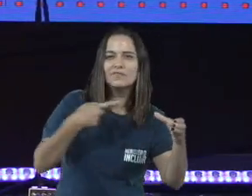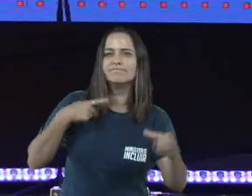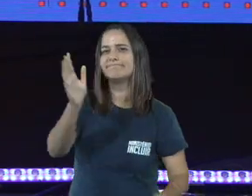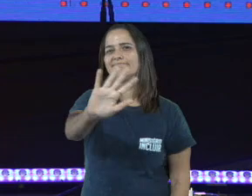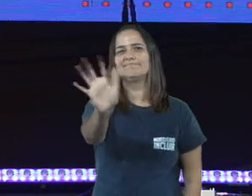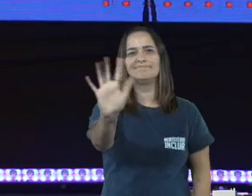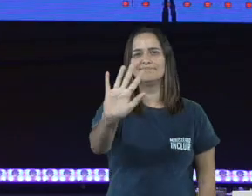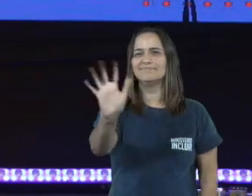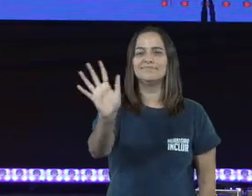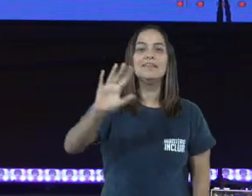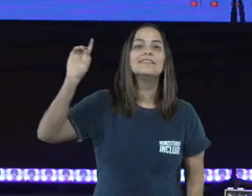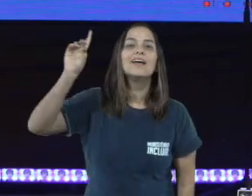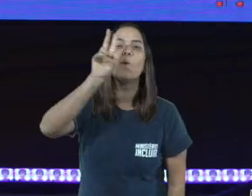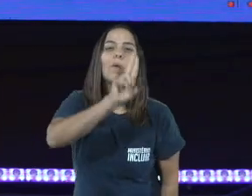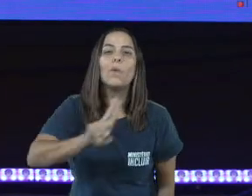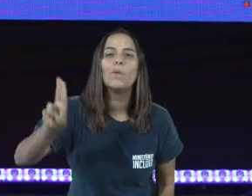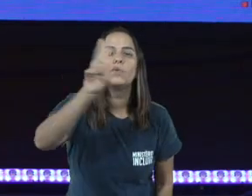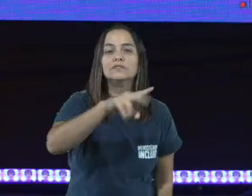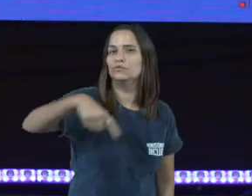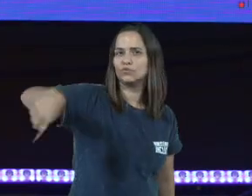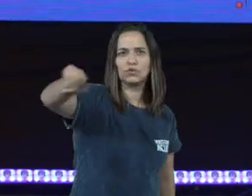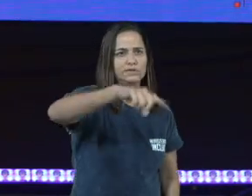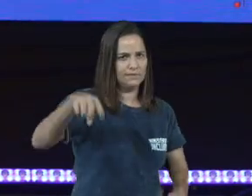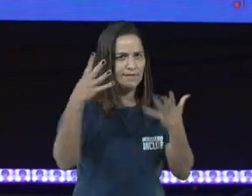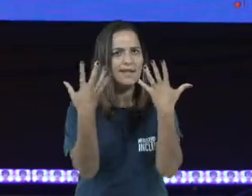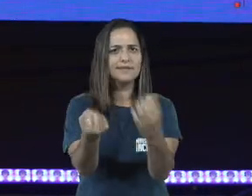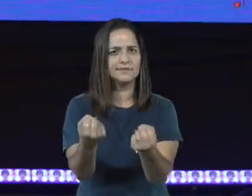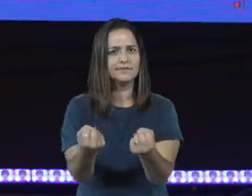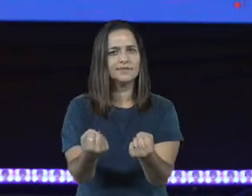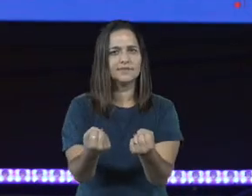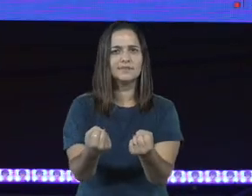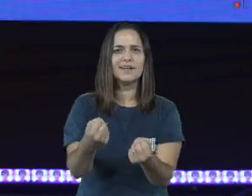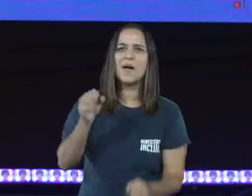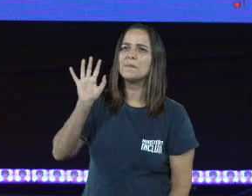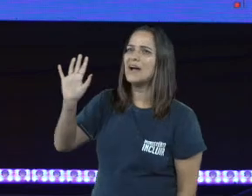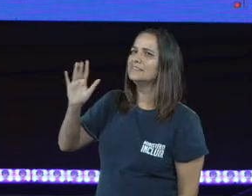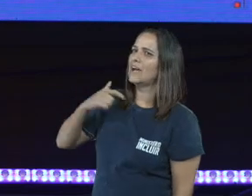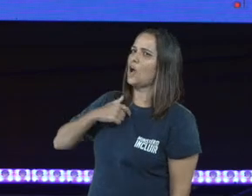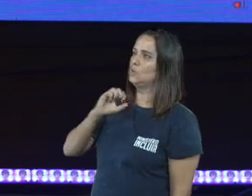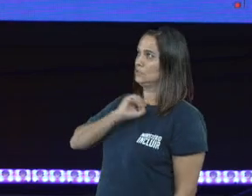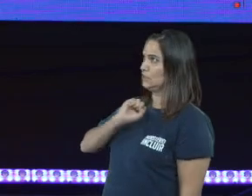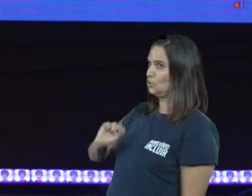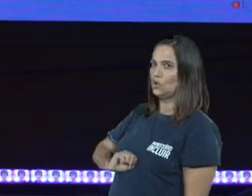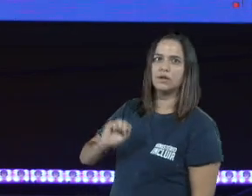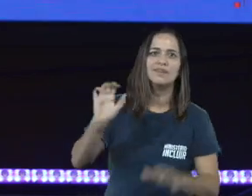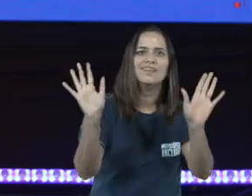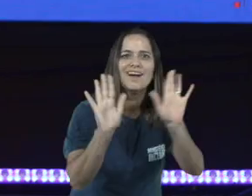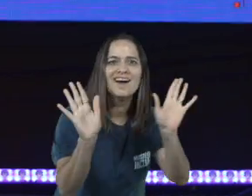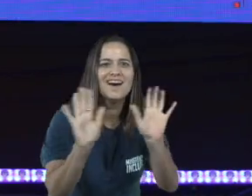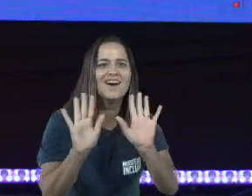individual a Bíblia que fala sobre isso a mais um sumo se você não tem mapa Jesus já fez o sacrifício